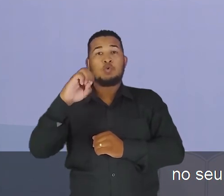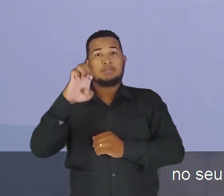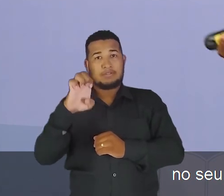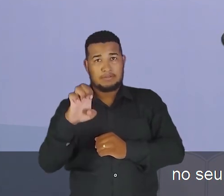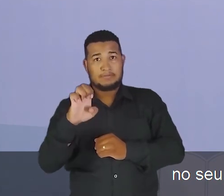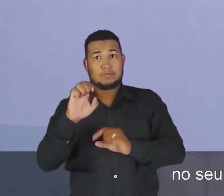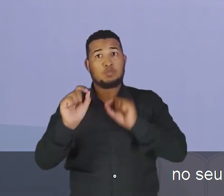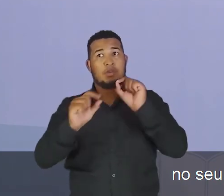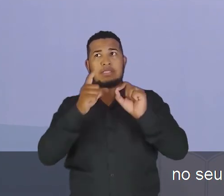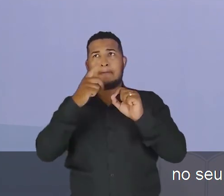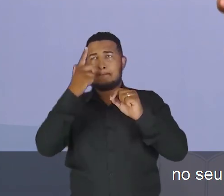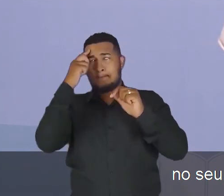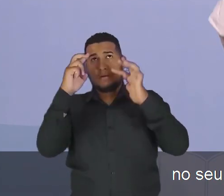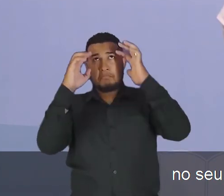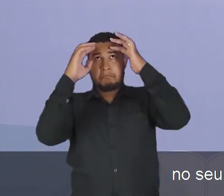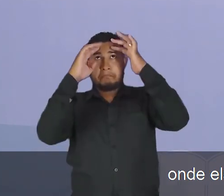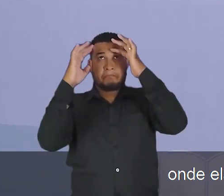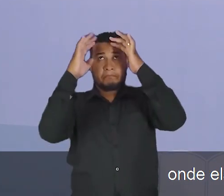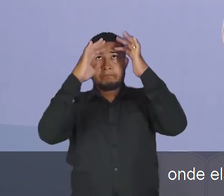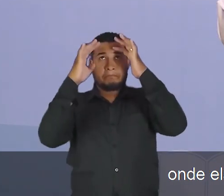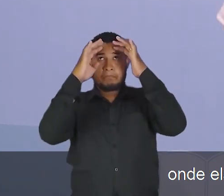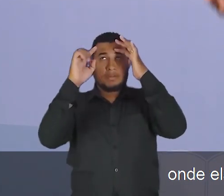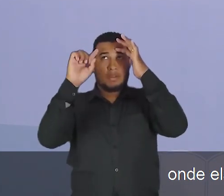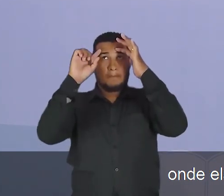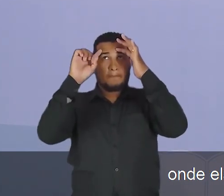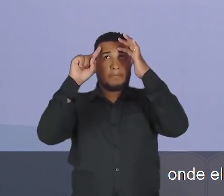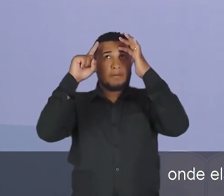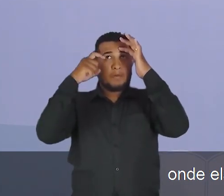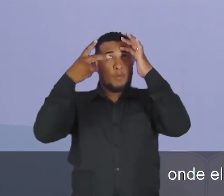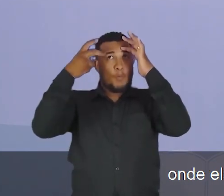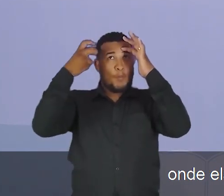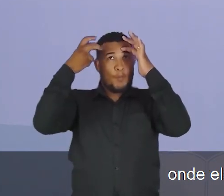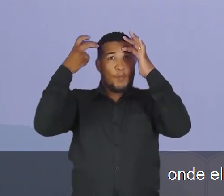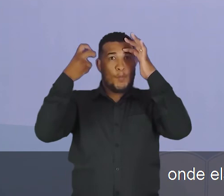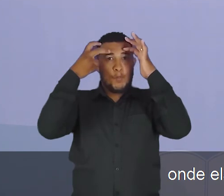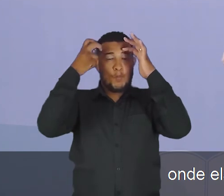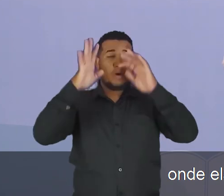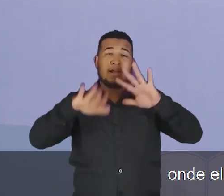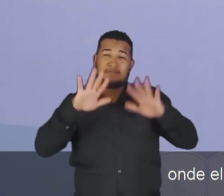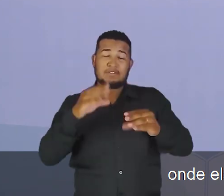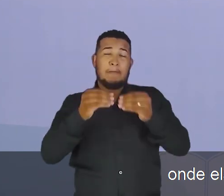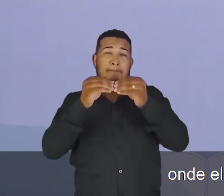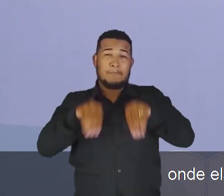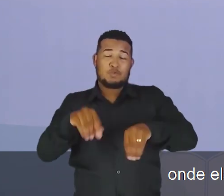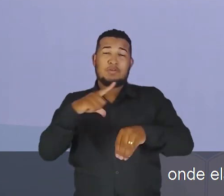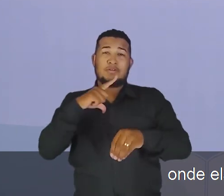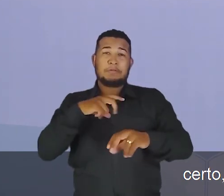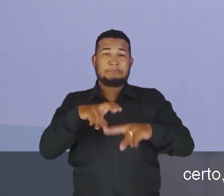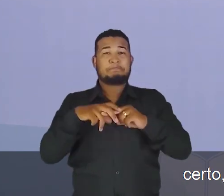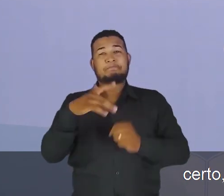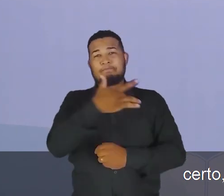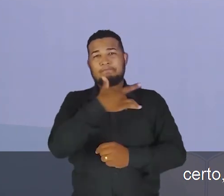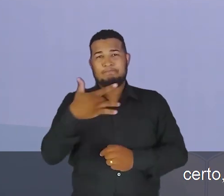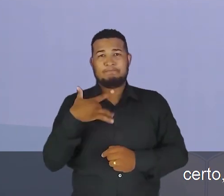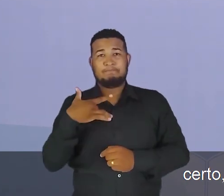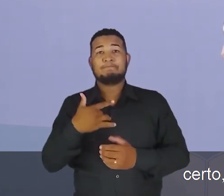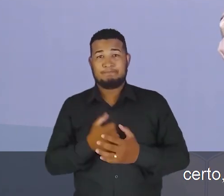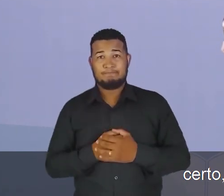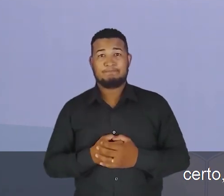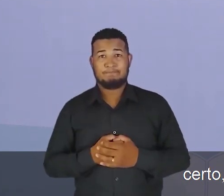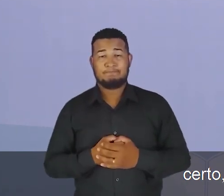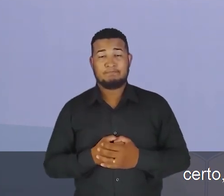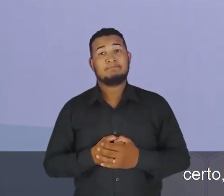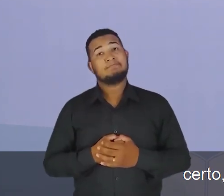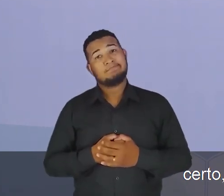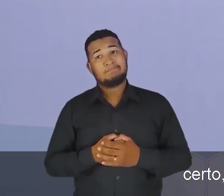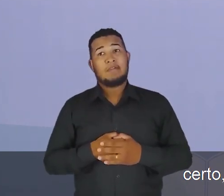começa a se alimentar. E dependendo do local onde ela ficar instalada, pode ter vários prejuízos para a sua saúde, certo?